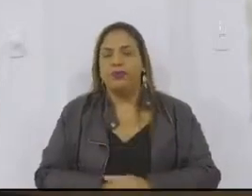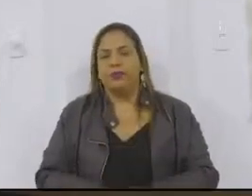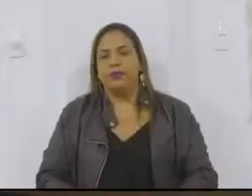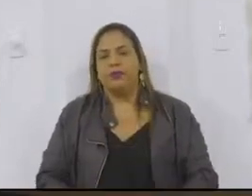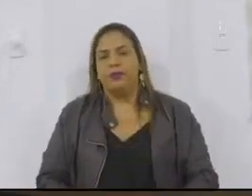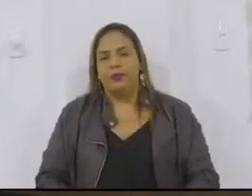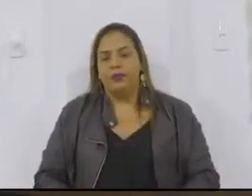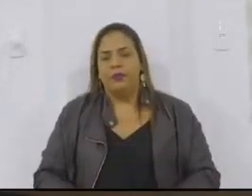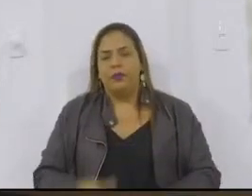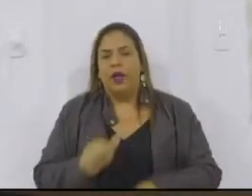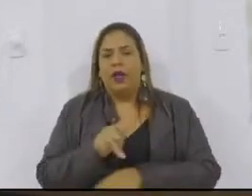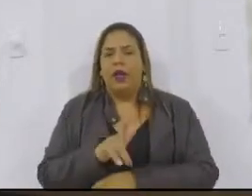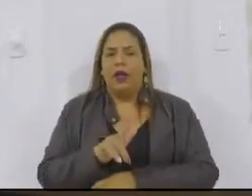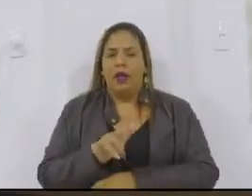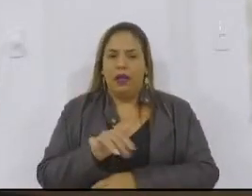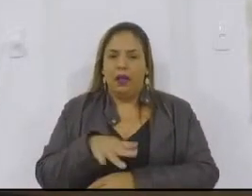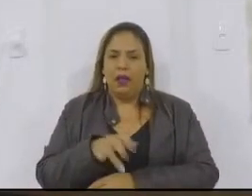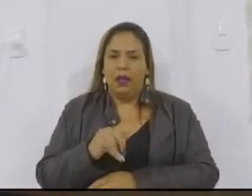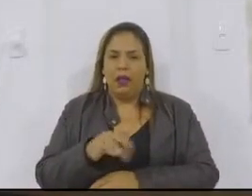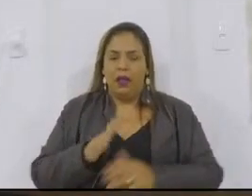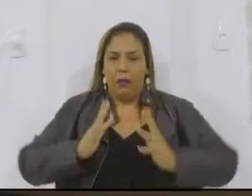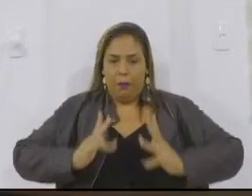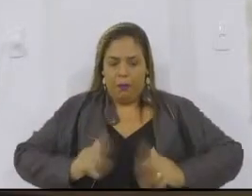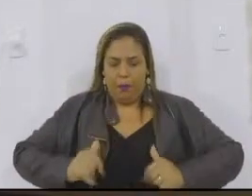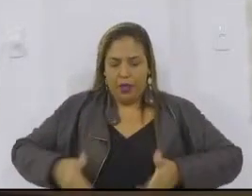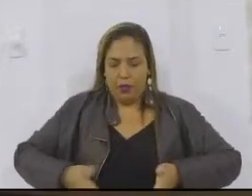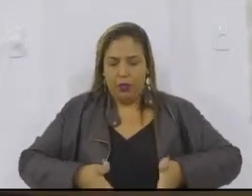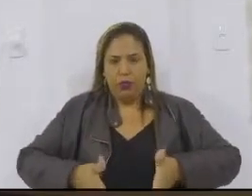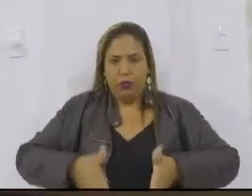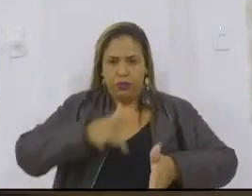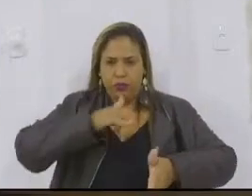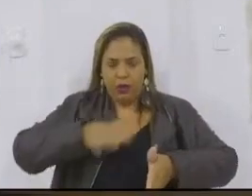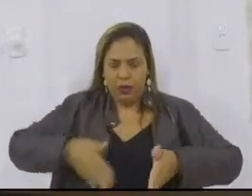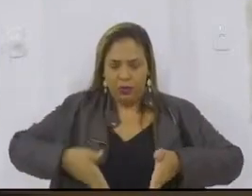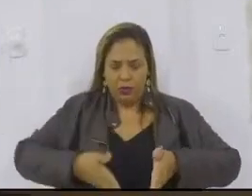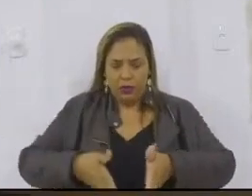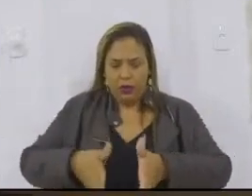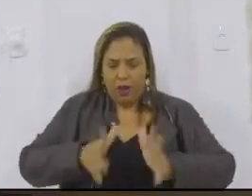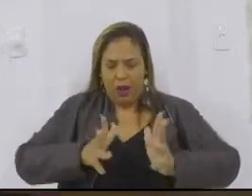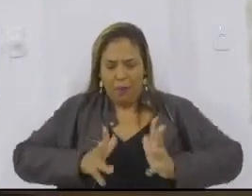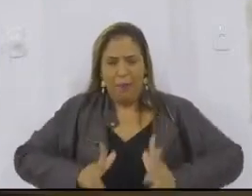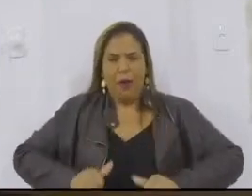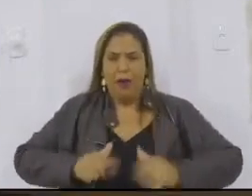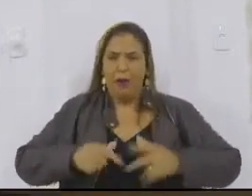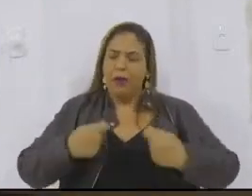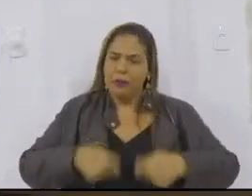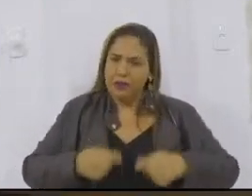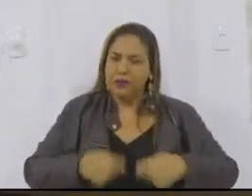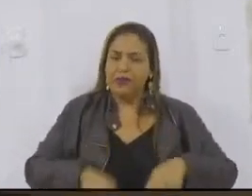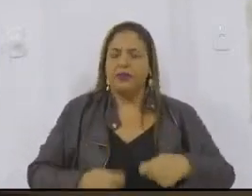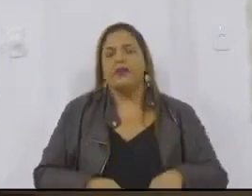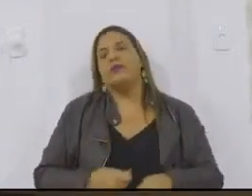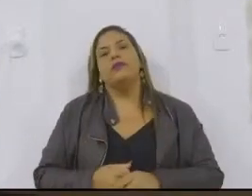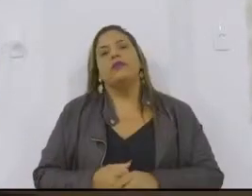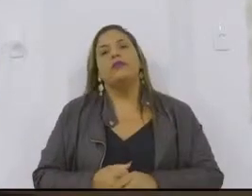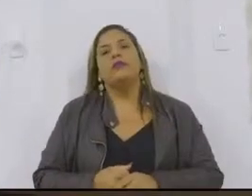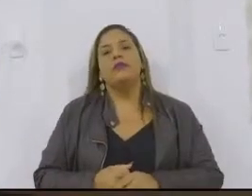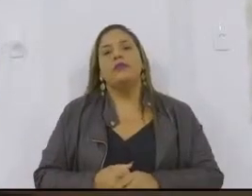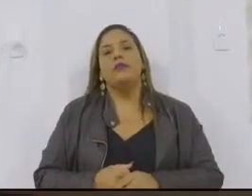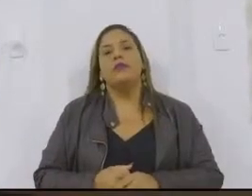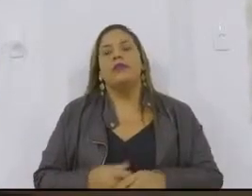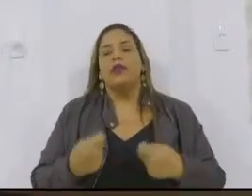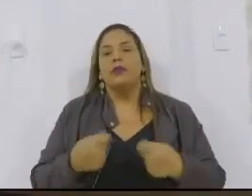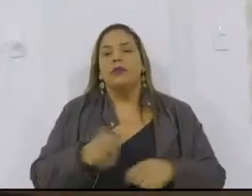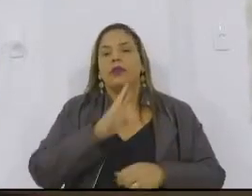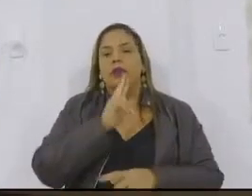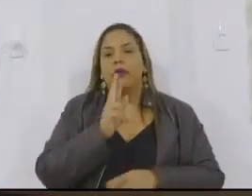Vereadora Aline, indicando limpeza do valão na rua 22, na ampliação. A presente indicação objetiva atender demanda